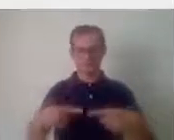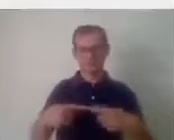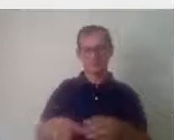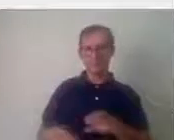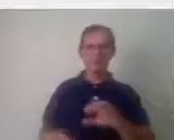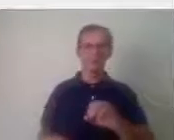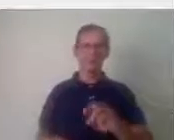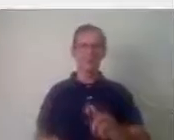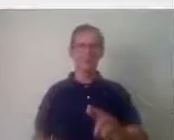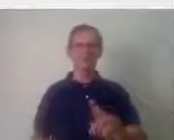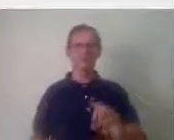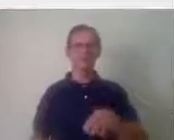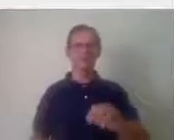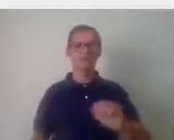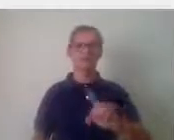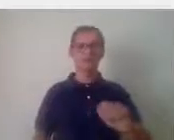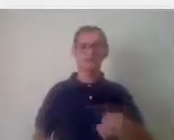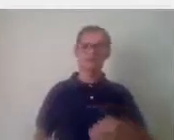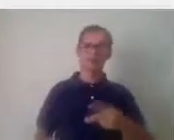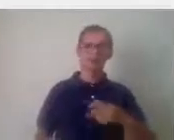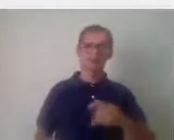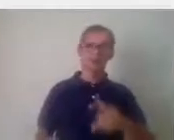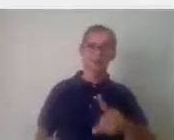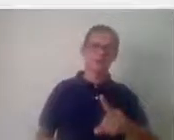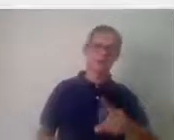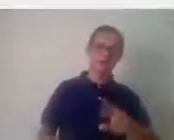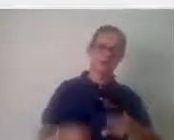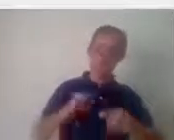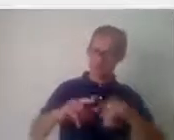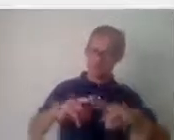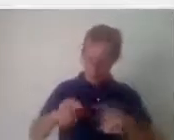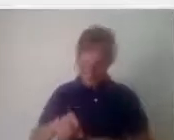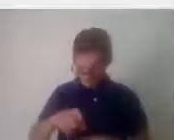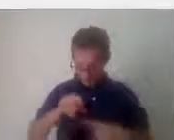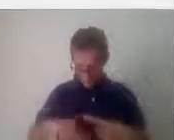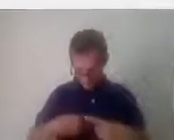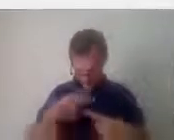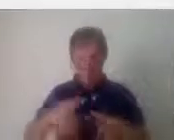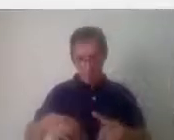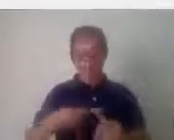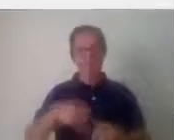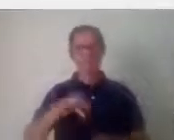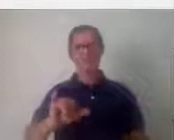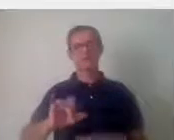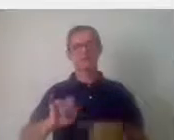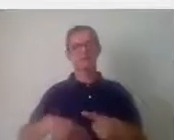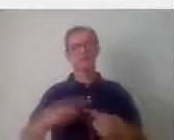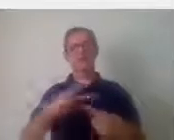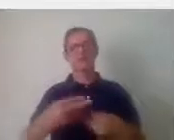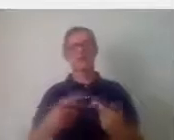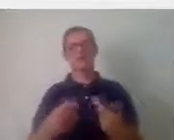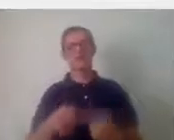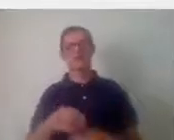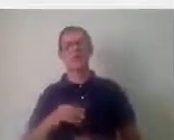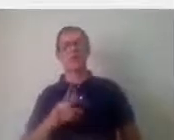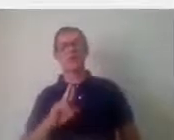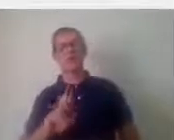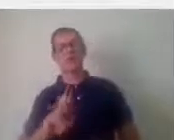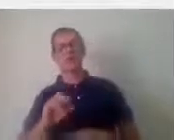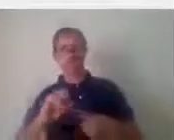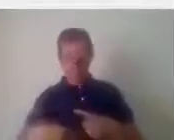coordenada polar. O que nós sabemos? Nós sabemos que x ao quadrado mais y ao quadrado é igual a r ao